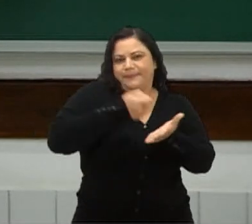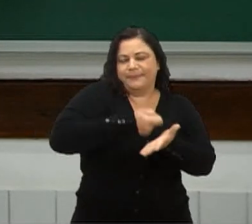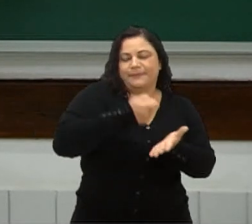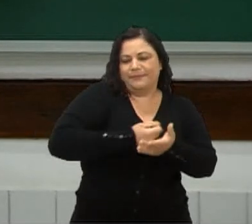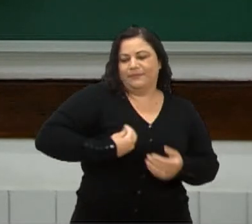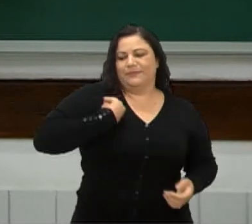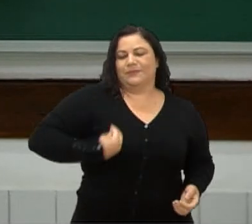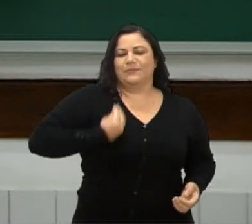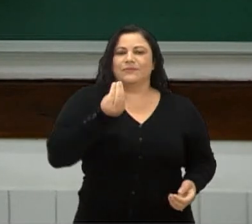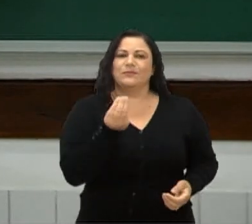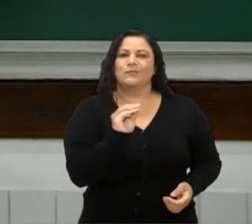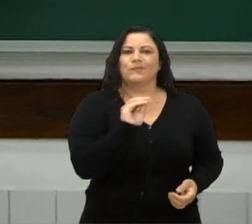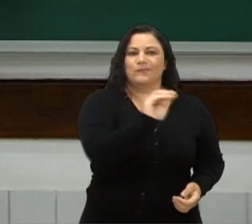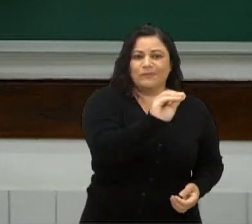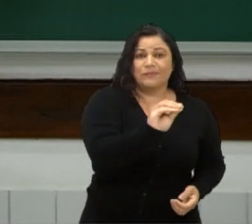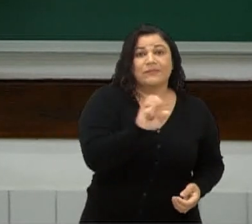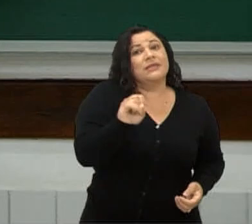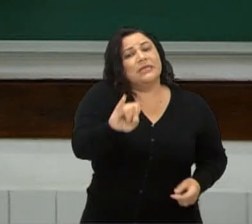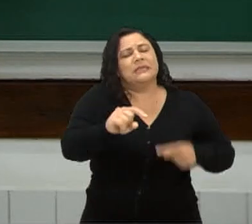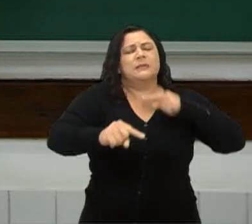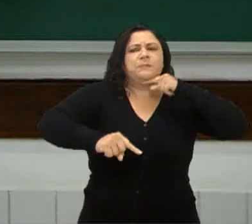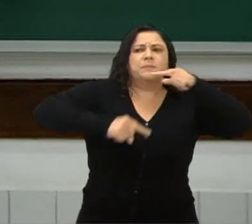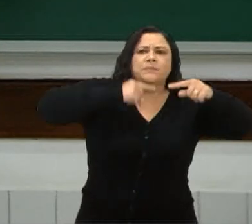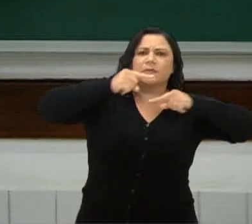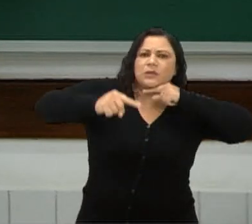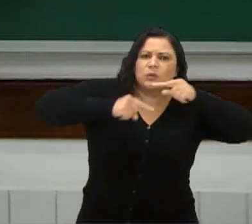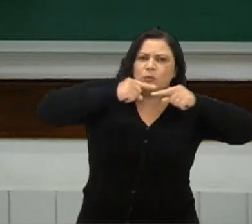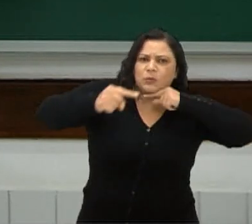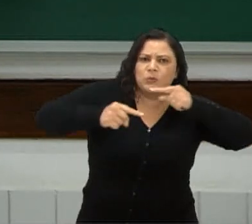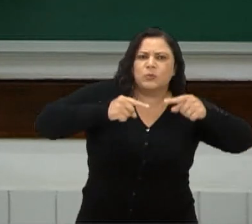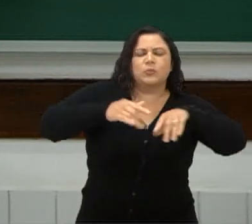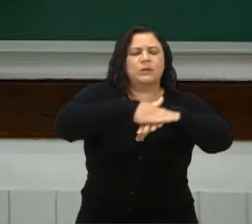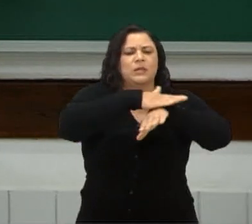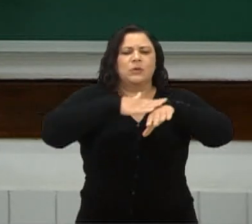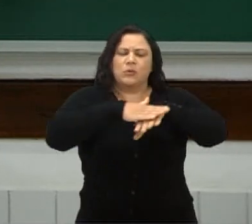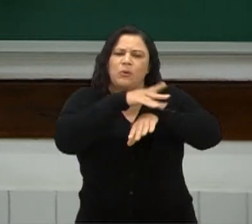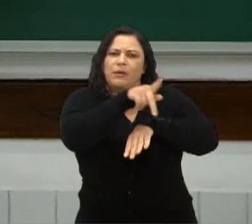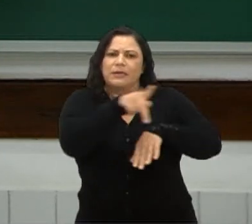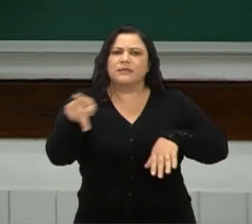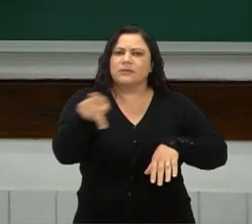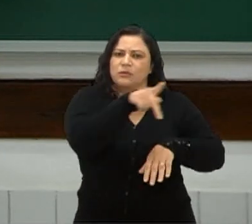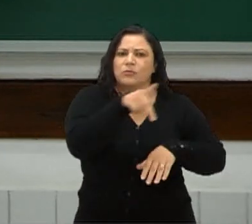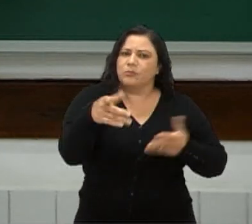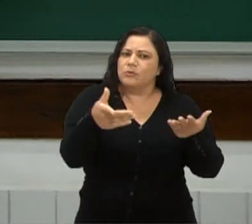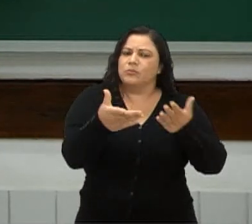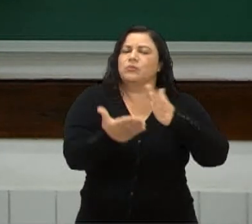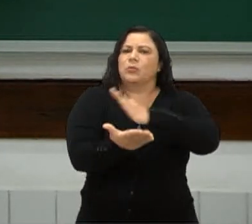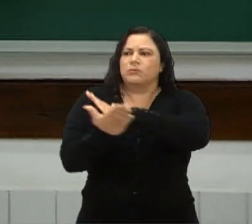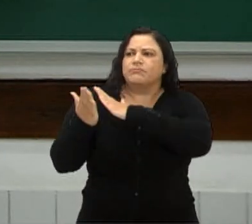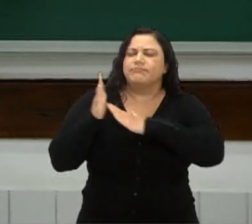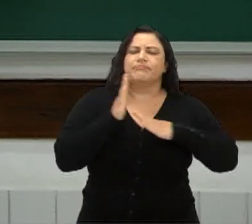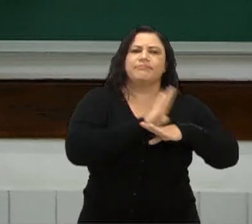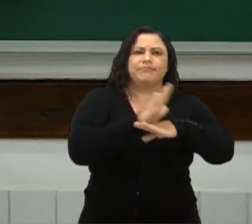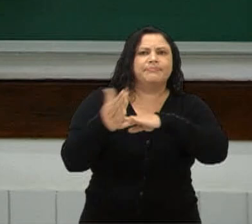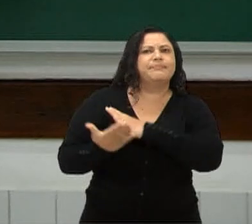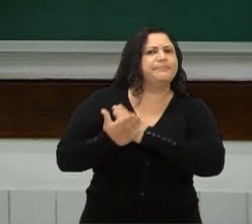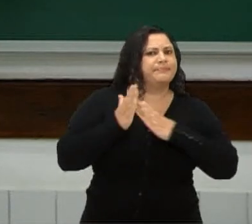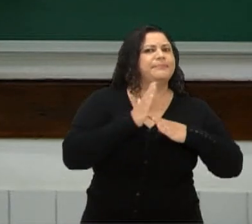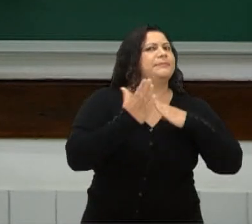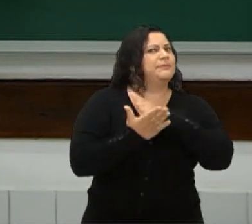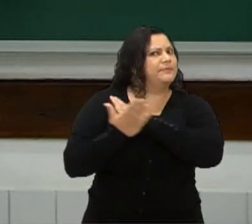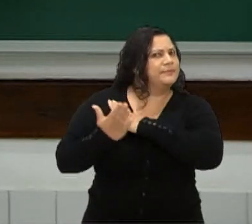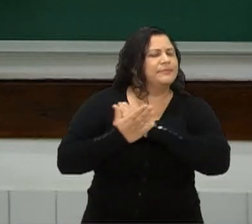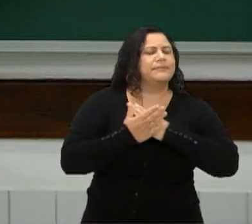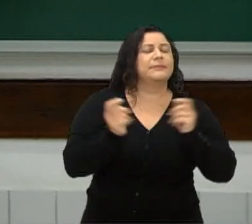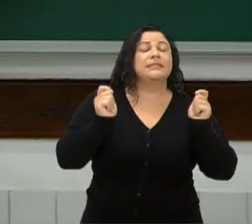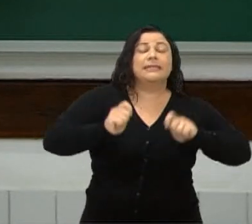lá, né? Se você tiver alguma dúvida, converse com o professor ali, ele vai te ajudar. Se por algum motivo você não tem acesso ao Google Classroom,